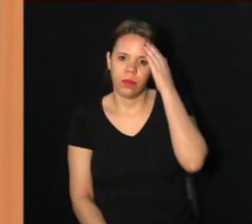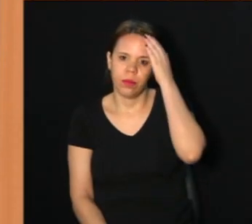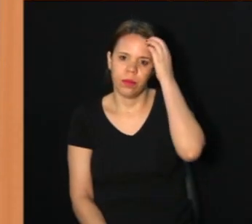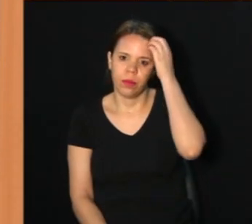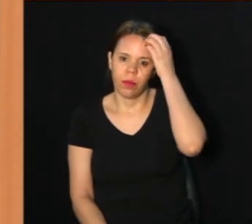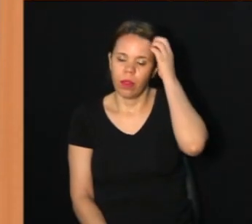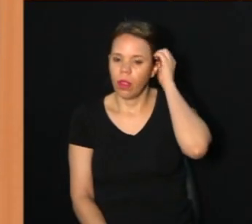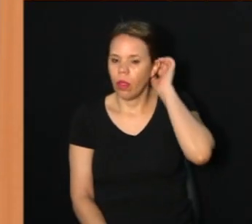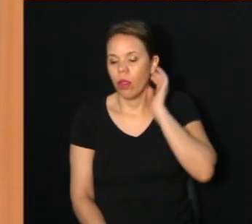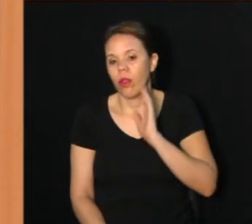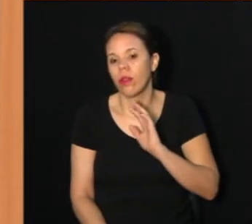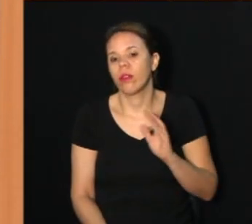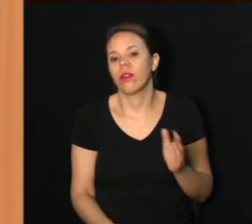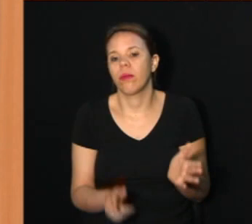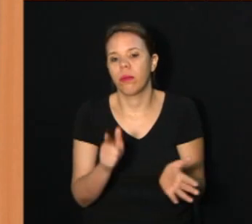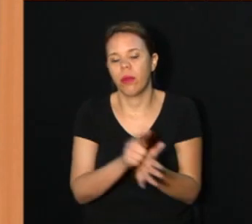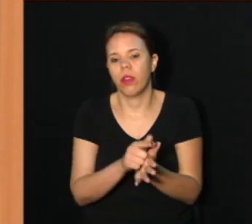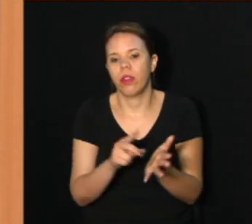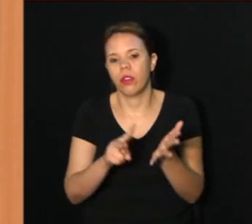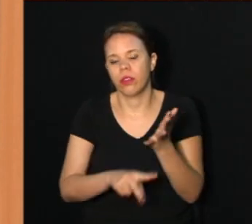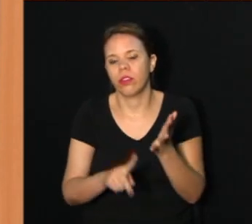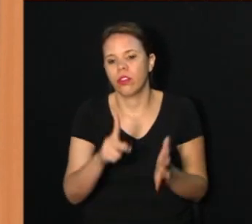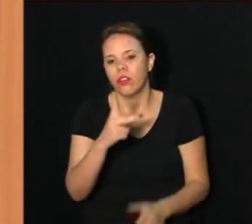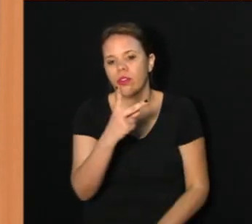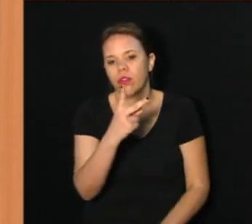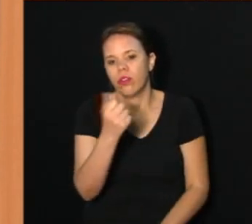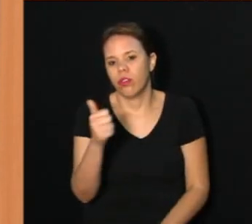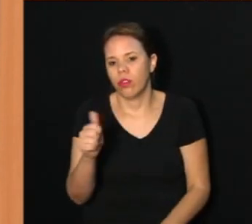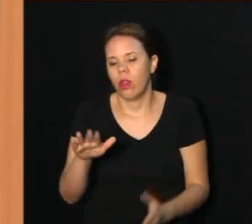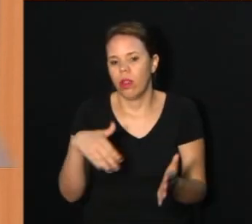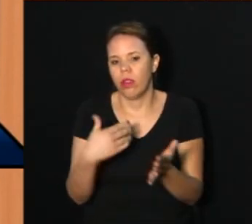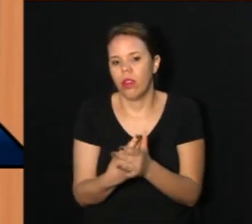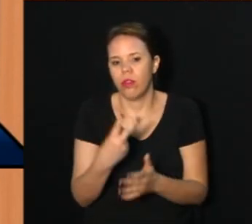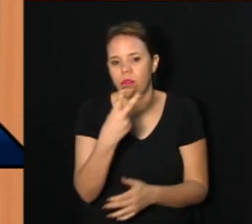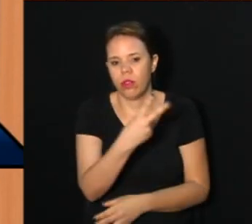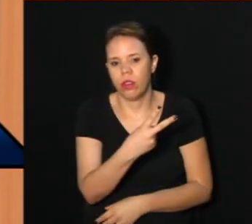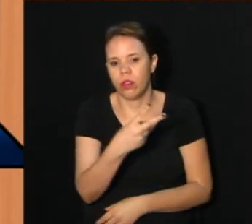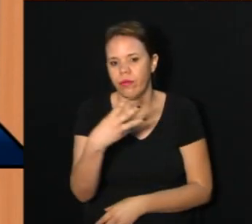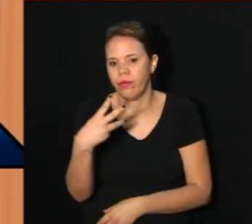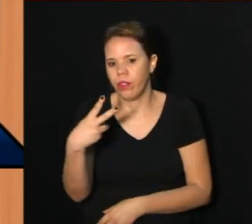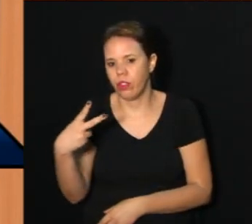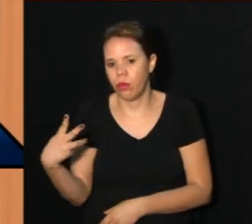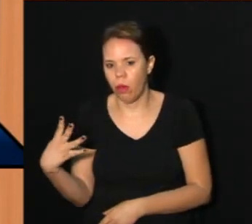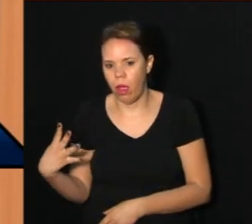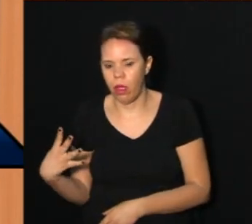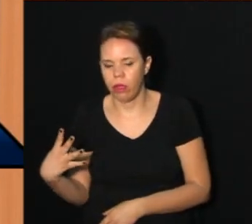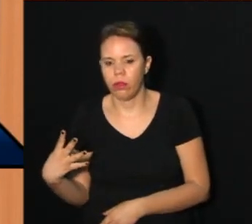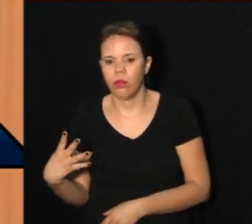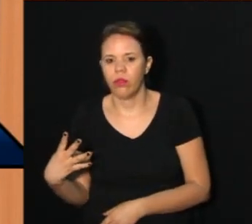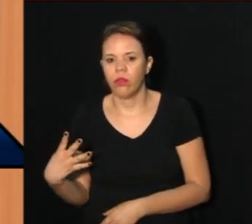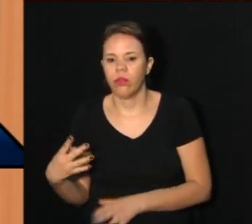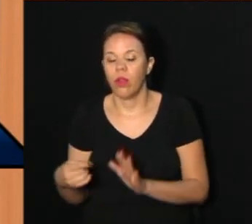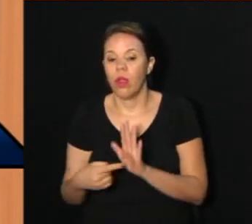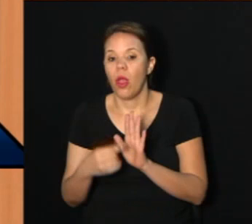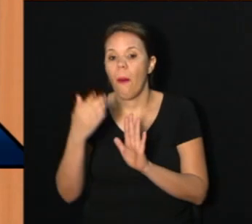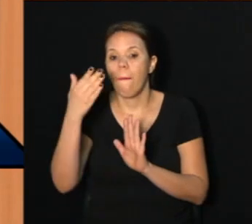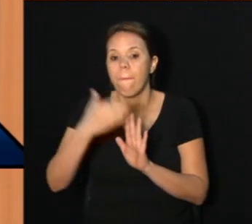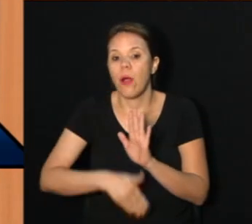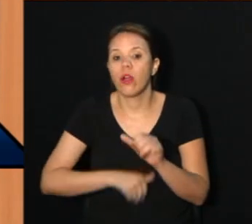de folhas 211 a folhas 224. E o do impacto...